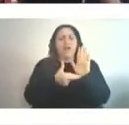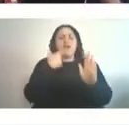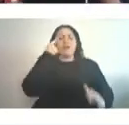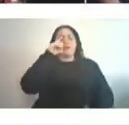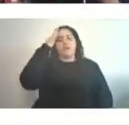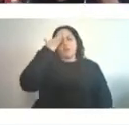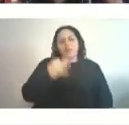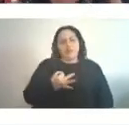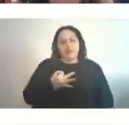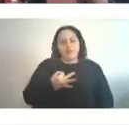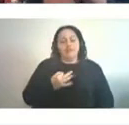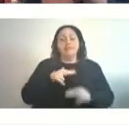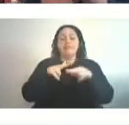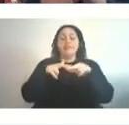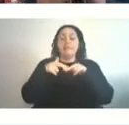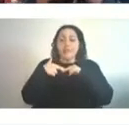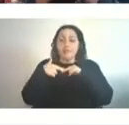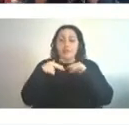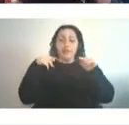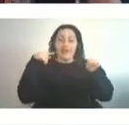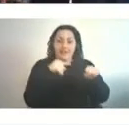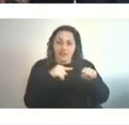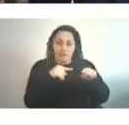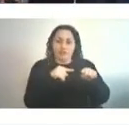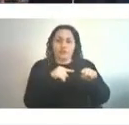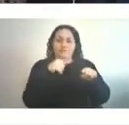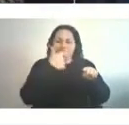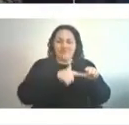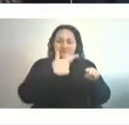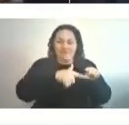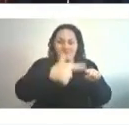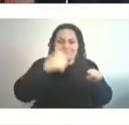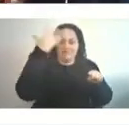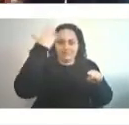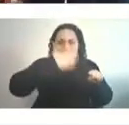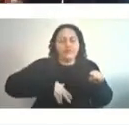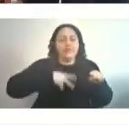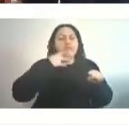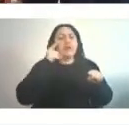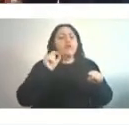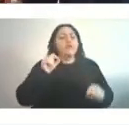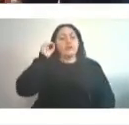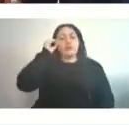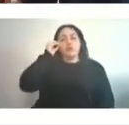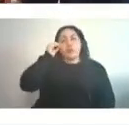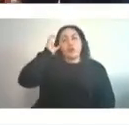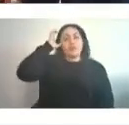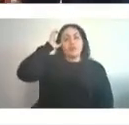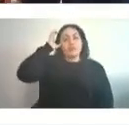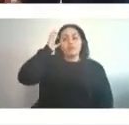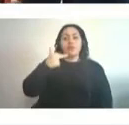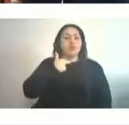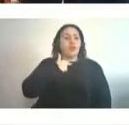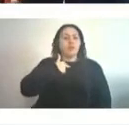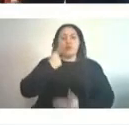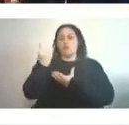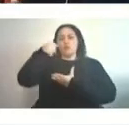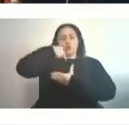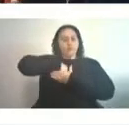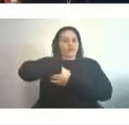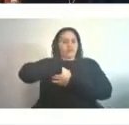a compreensão de que o conhecimento não poderia ter nenhum viés de subjetividade, né? Ele precisava